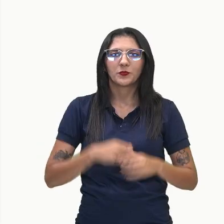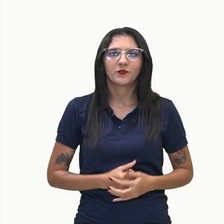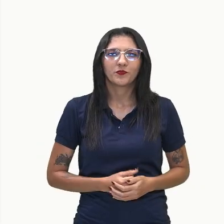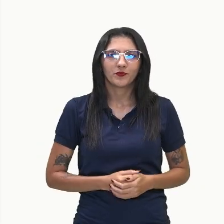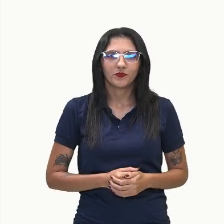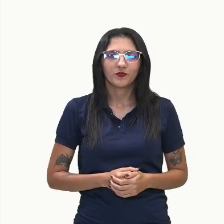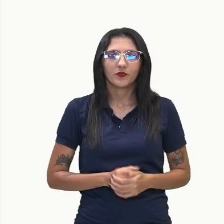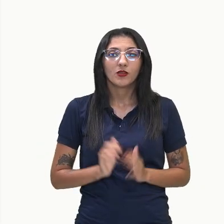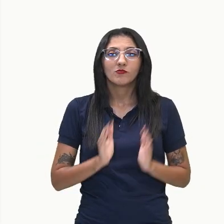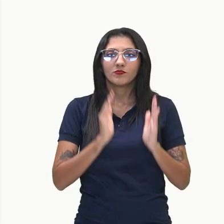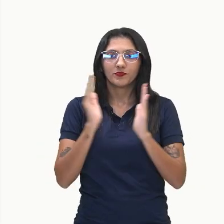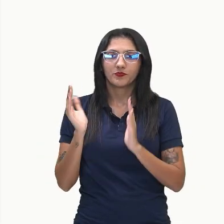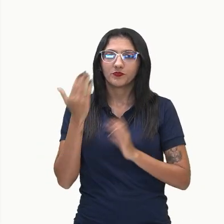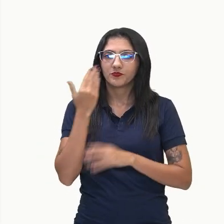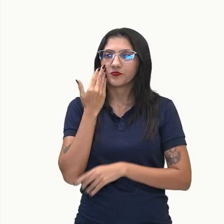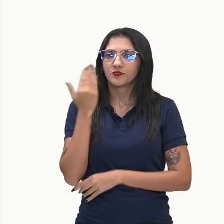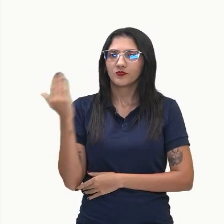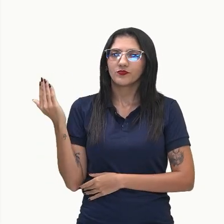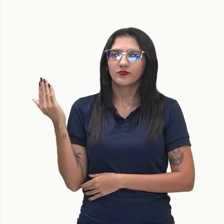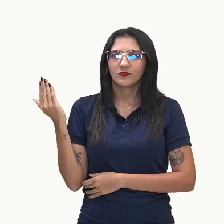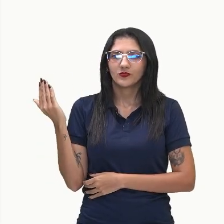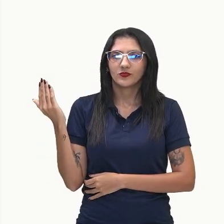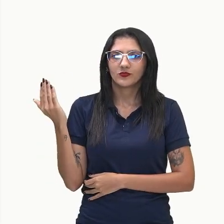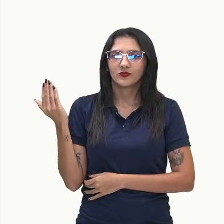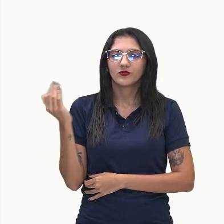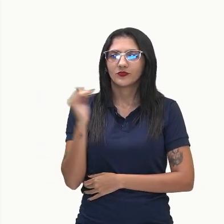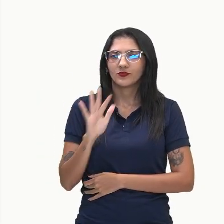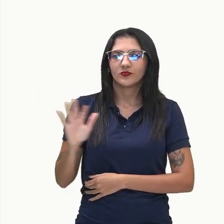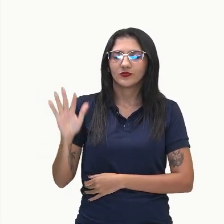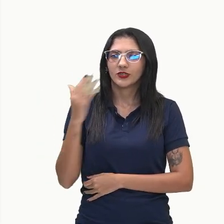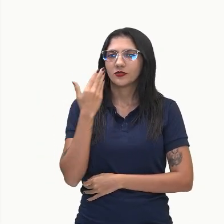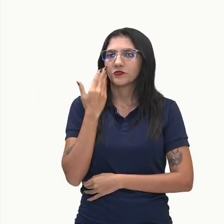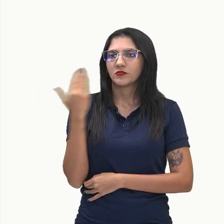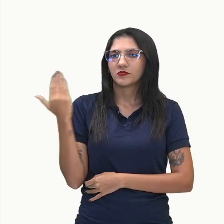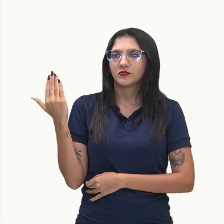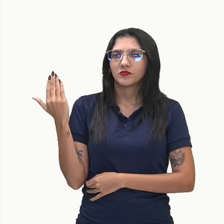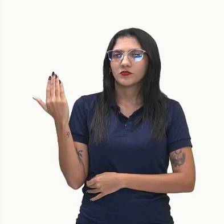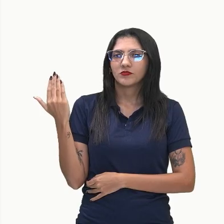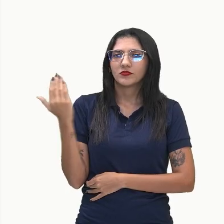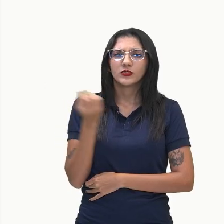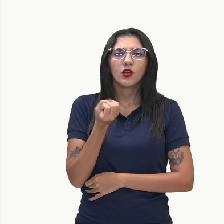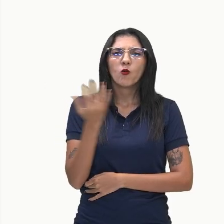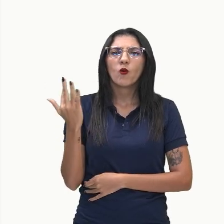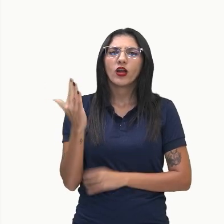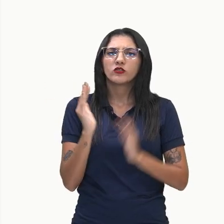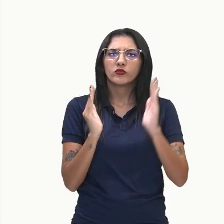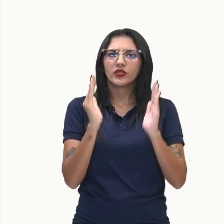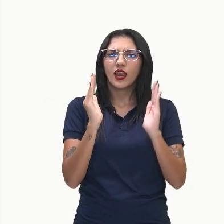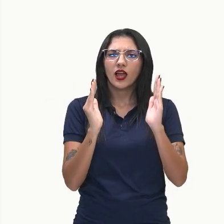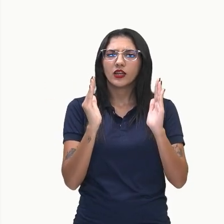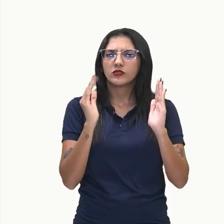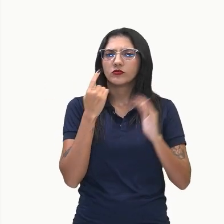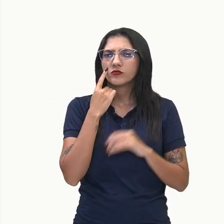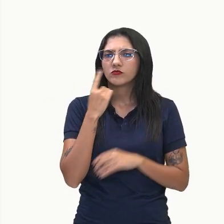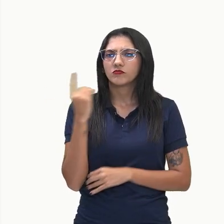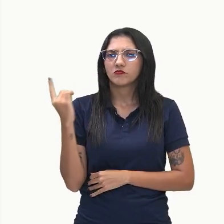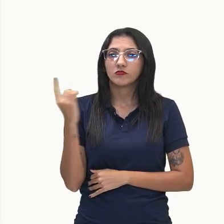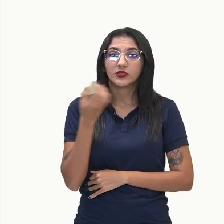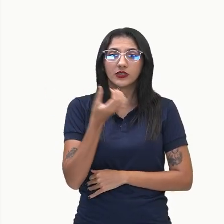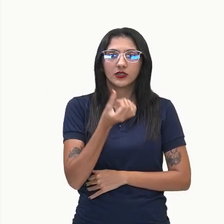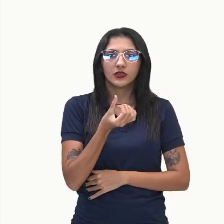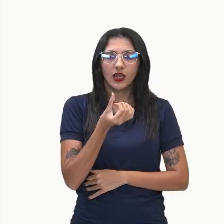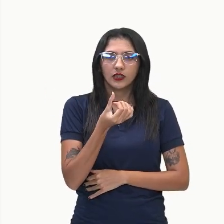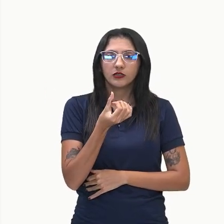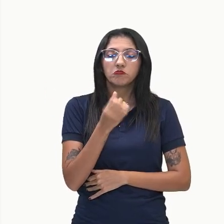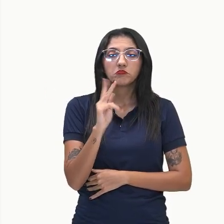Novamente, aqui, ó, eu tenho essa figura, que tem quantos lados? 1, 2, 3, 4, 5, 6. Então, é